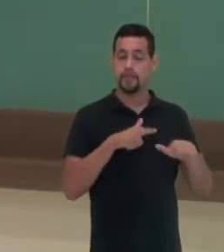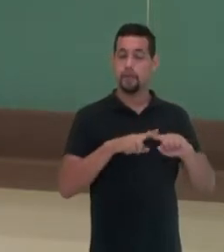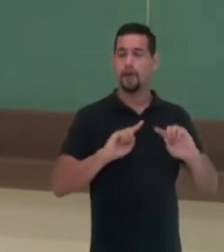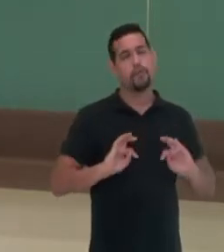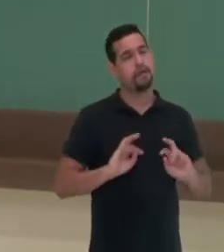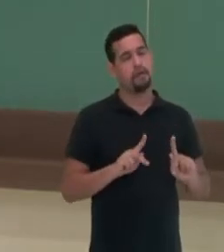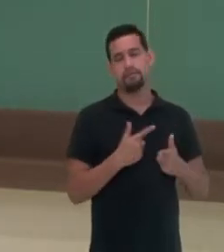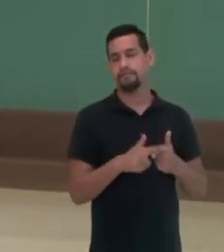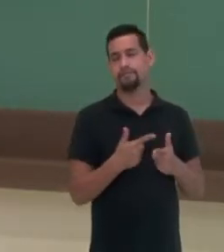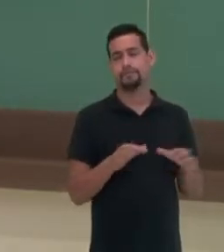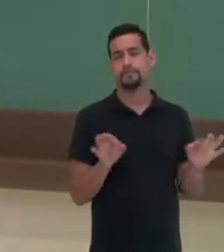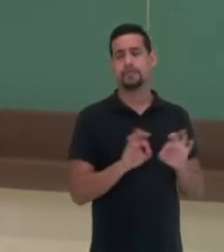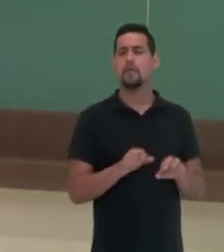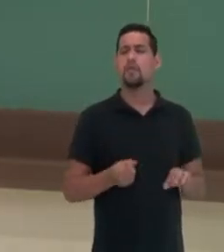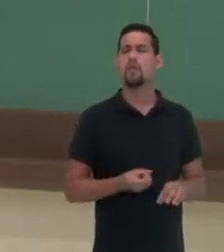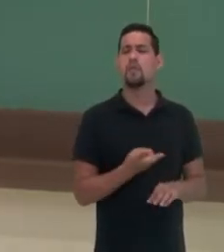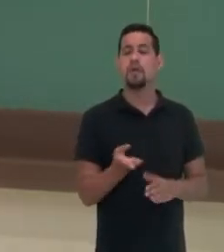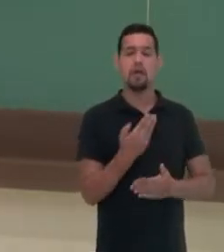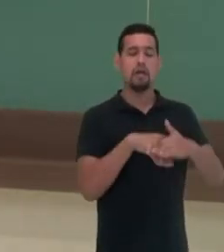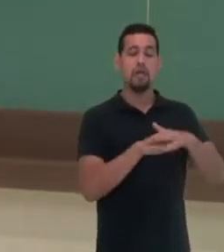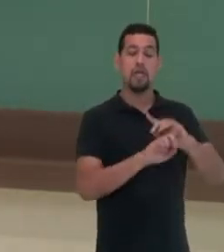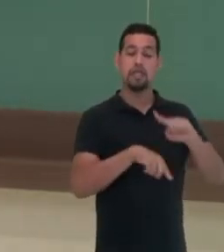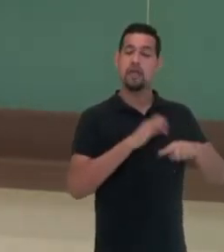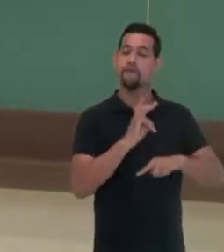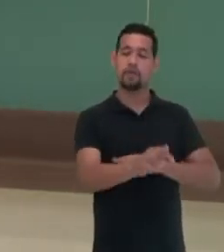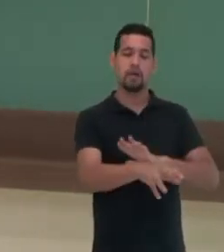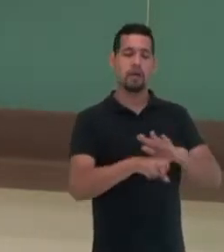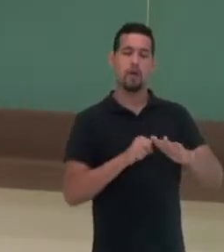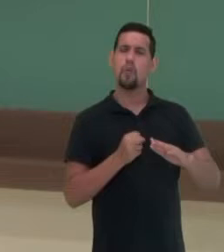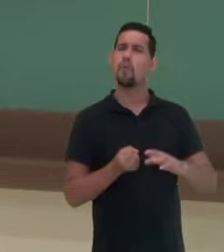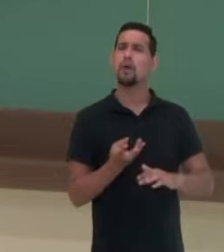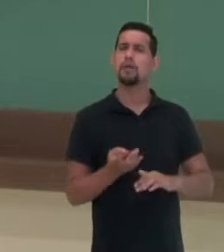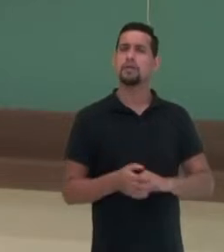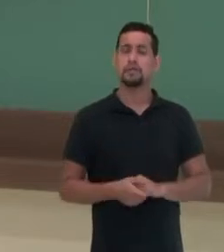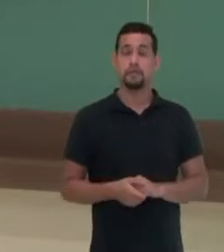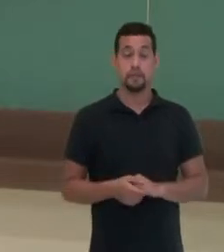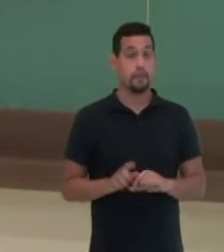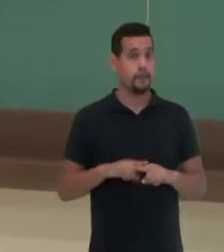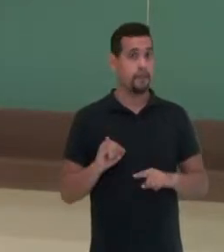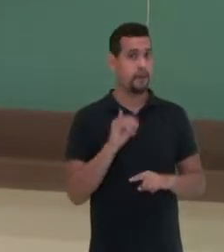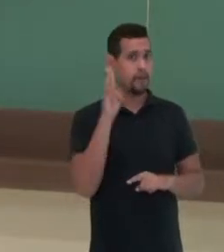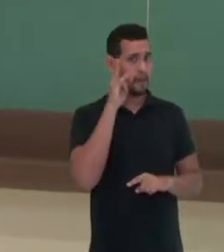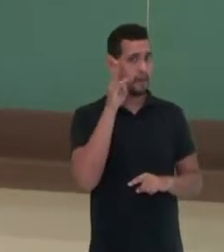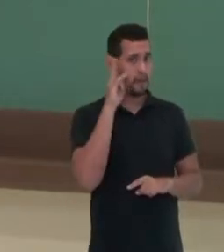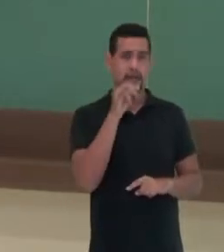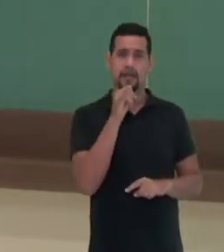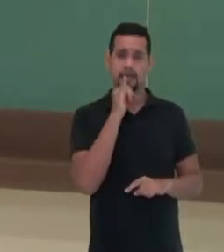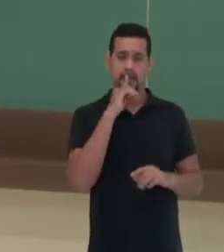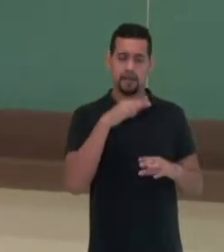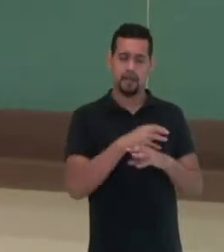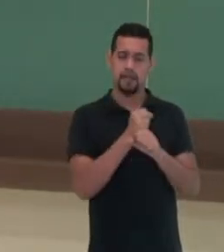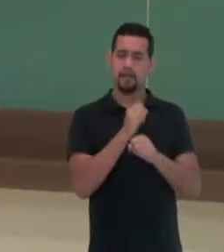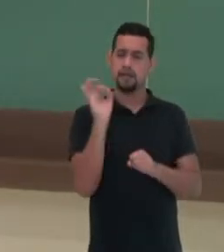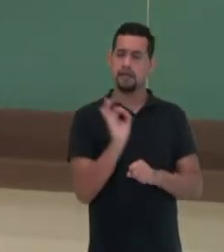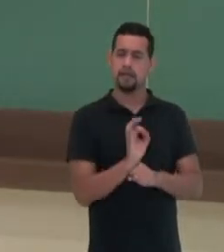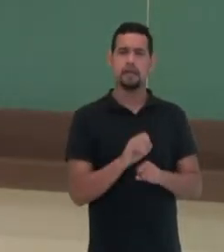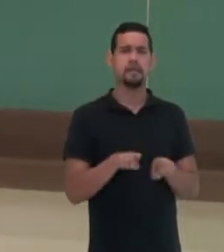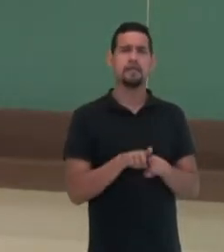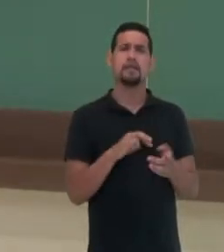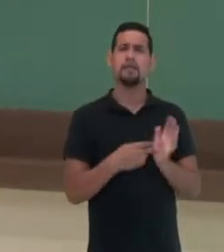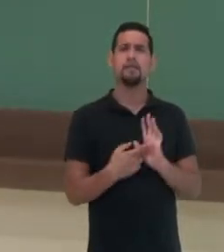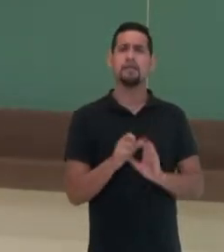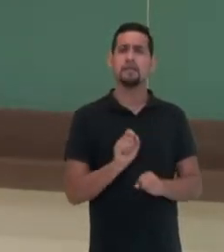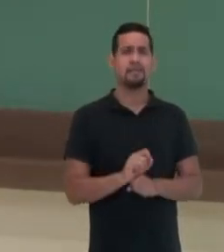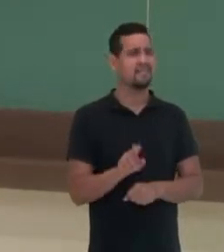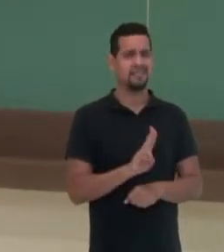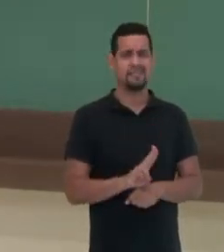tudo bem. Quanto tempo tem que deixar lá para retirar o triplo? Só lembrando que nos cálculos de porcentagem a gente não usa